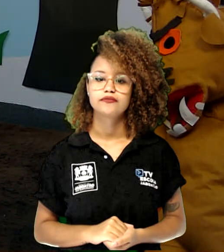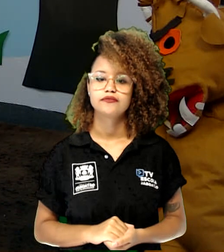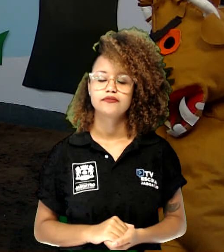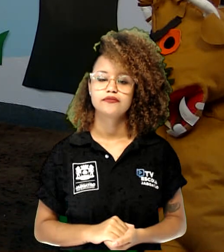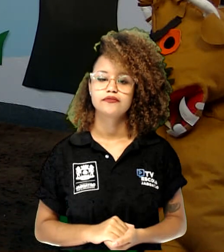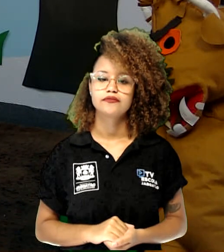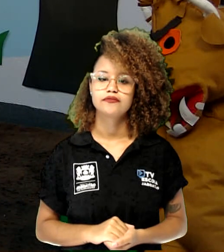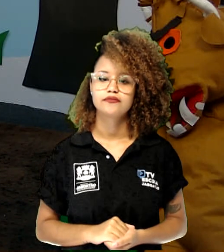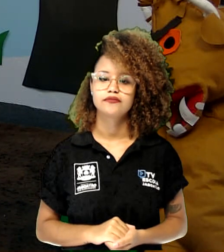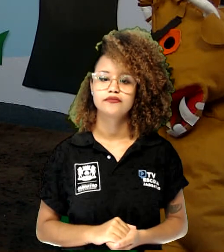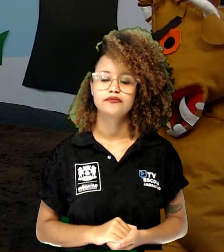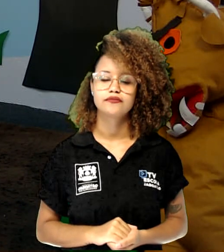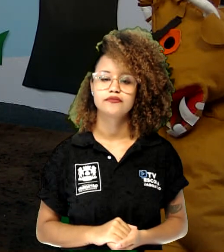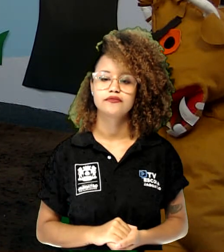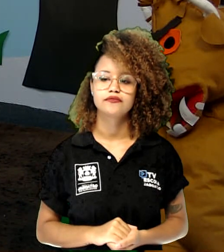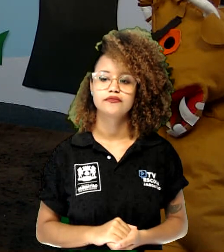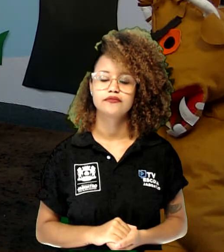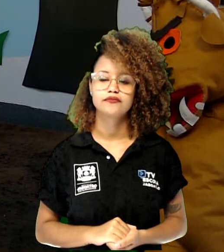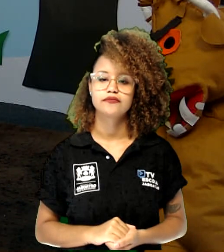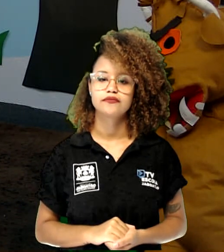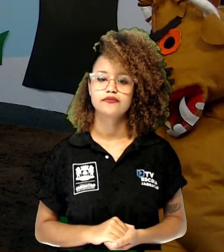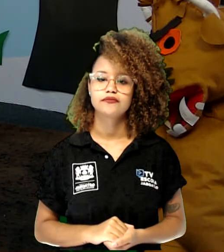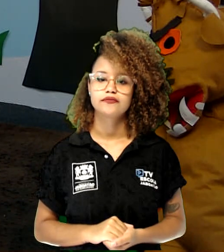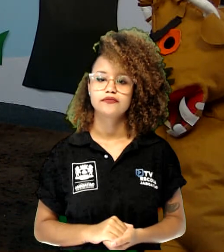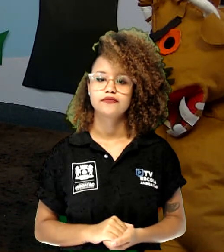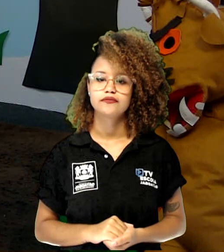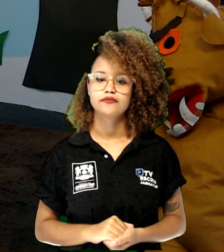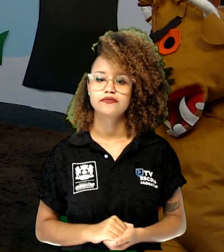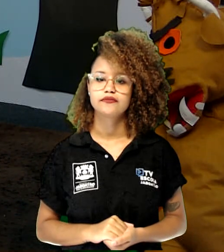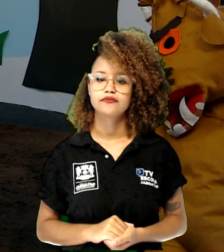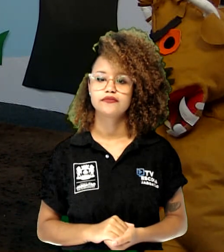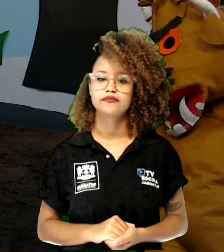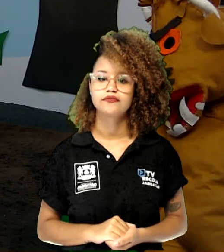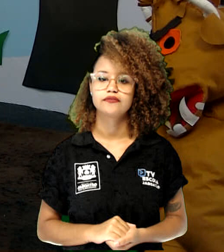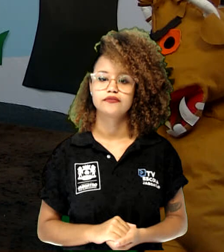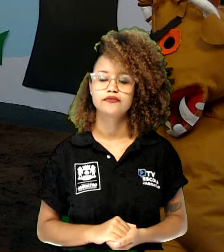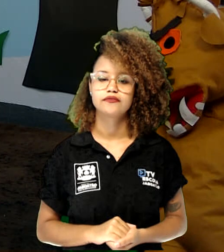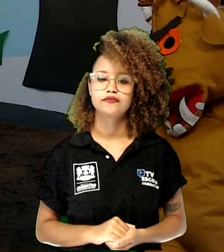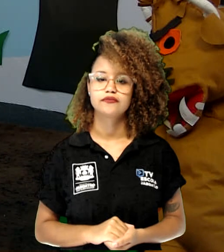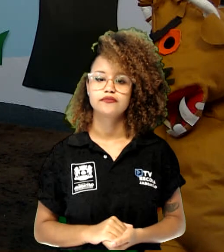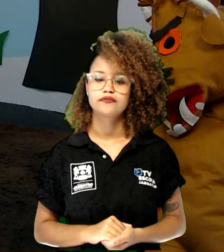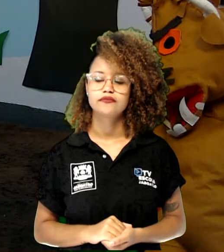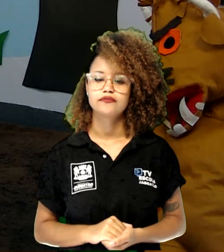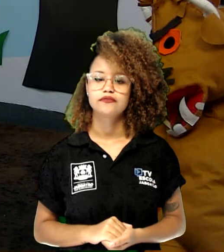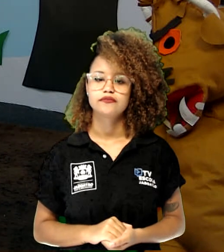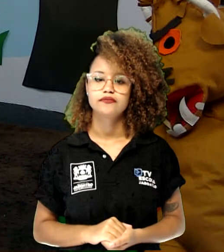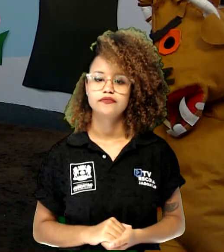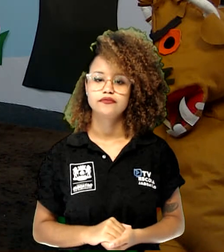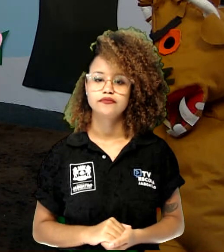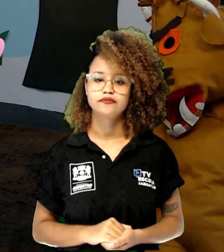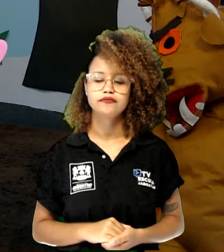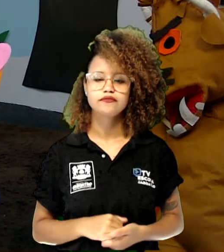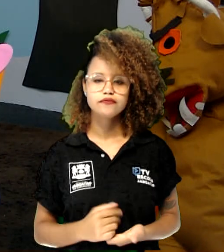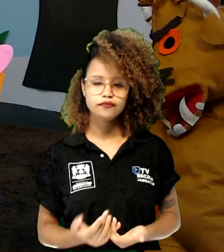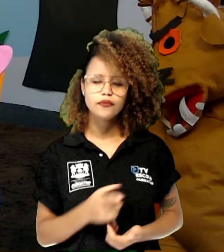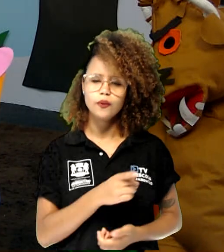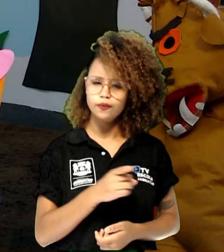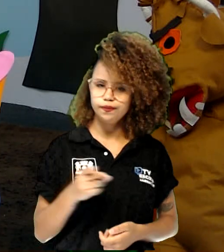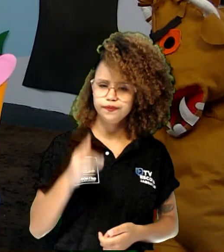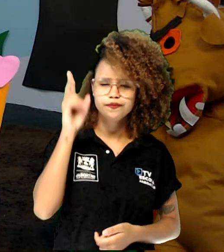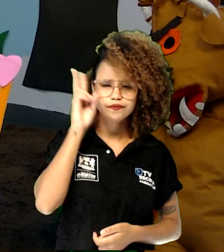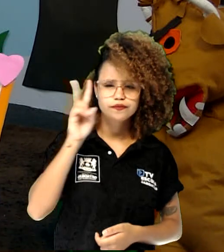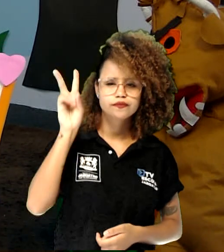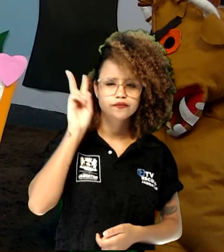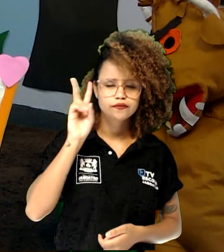o focinho, não é? E alguns pelinhos. Vocês se